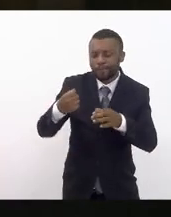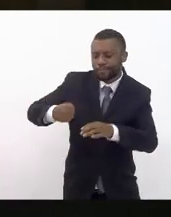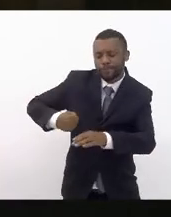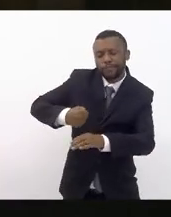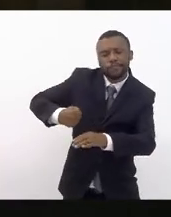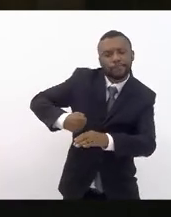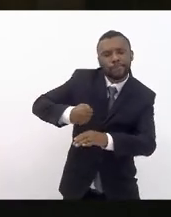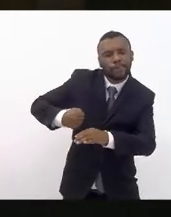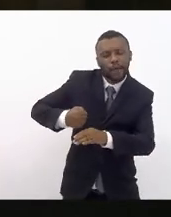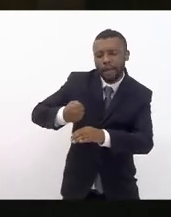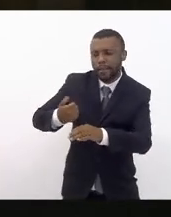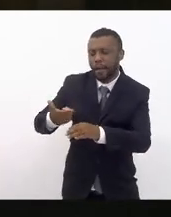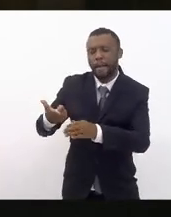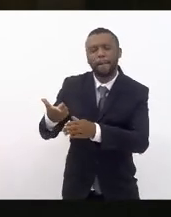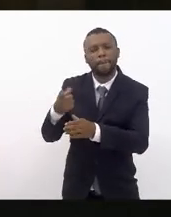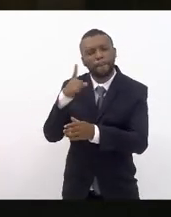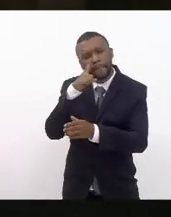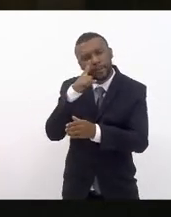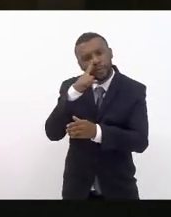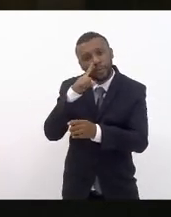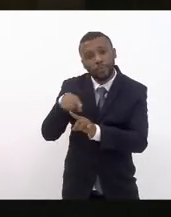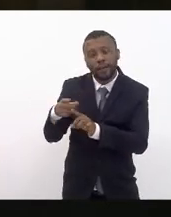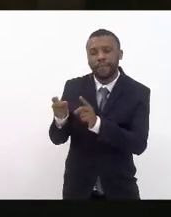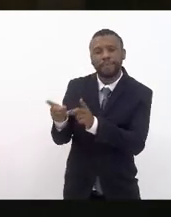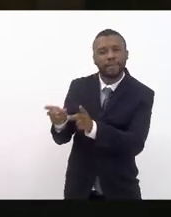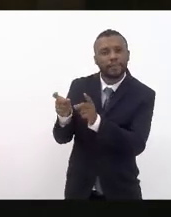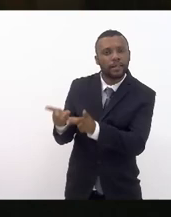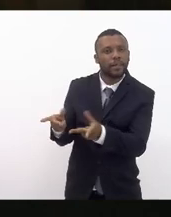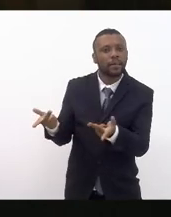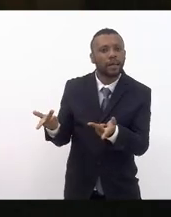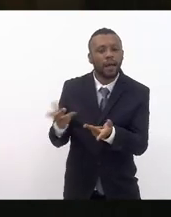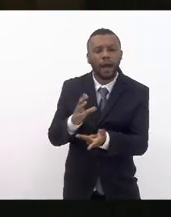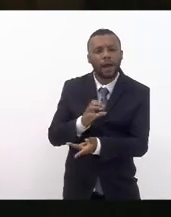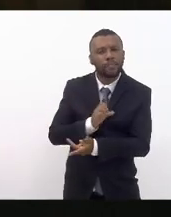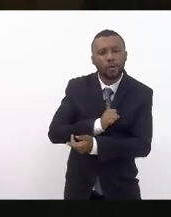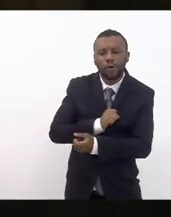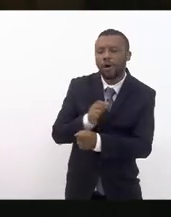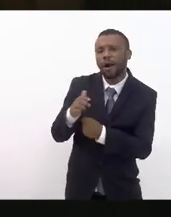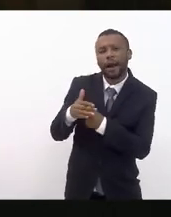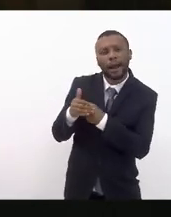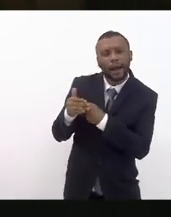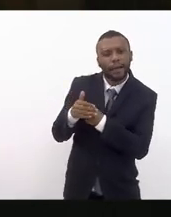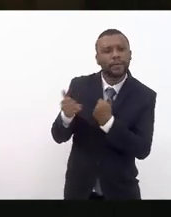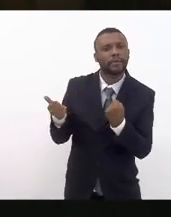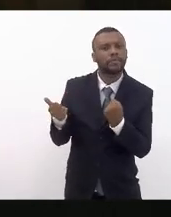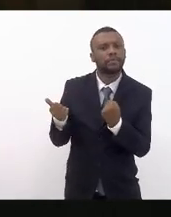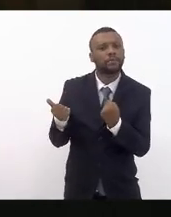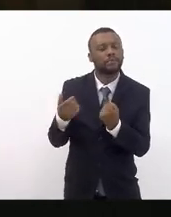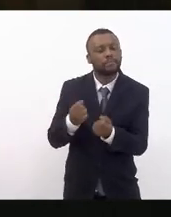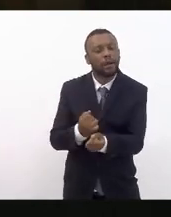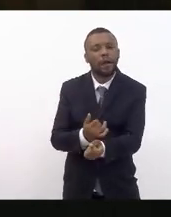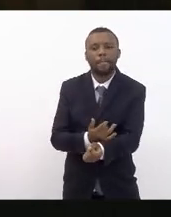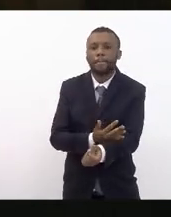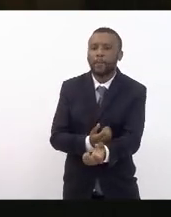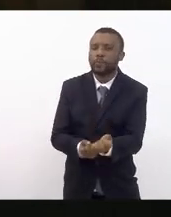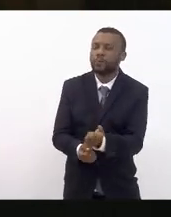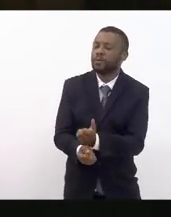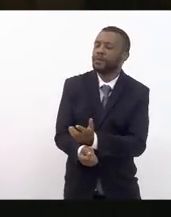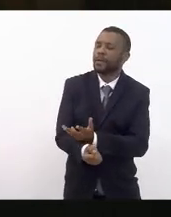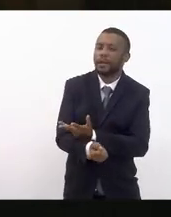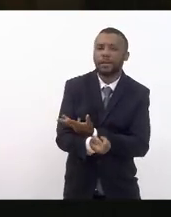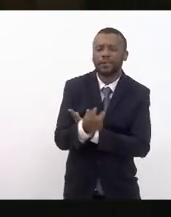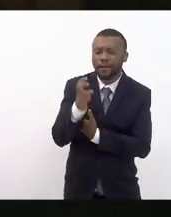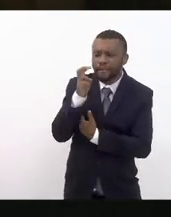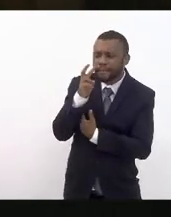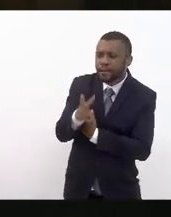Amor, carinho. Me emocionei, presidente, quando tive a oportunidade de poder falar, porque eu vi o